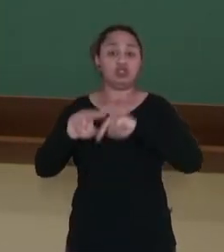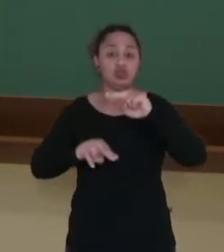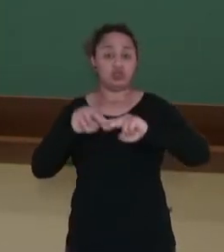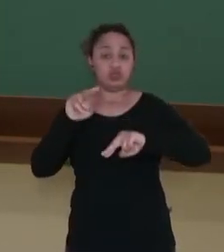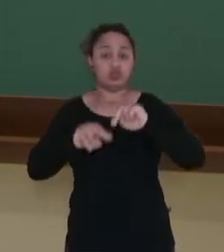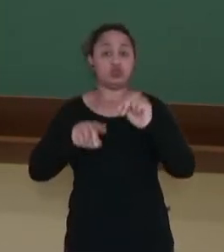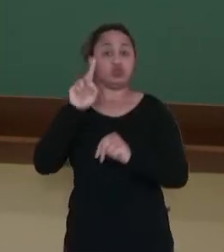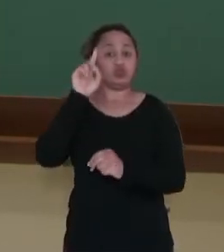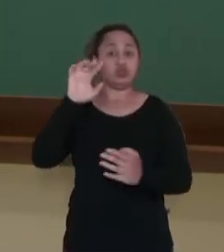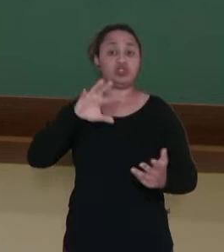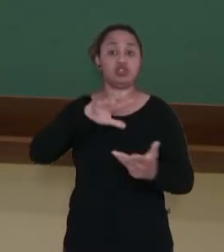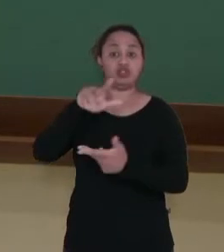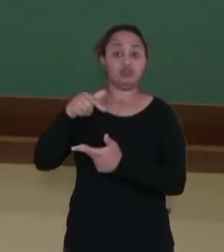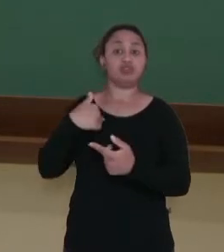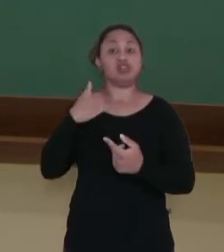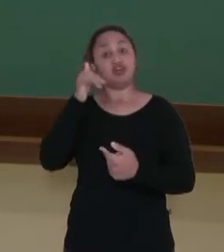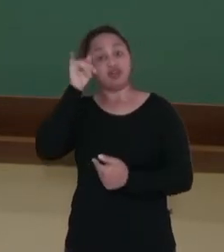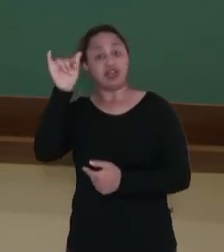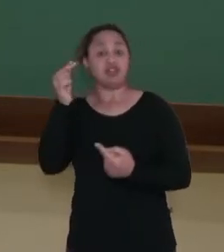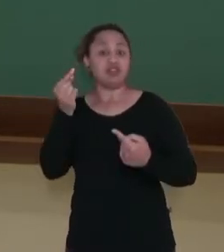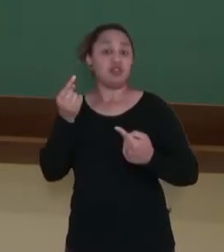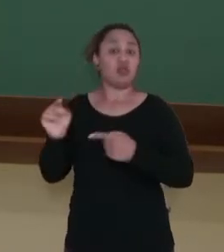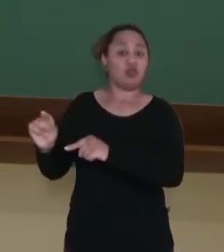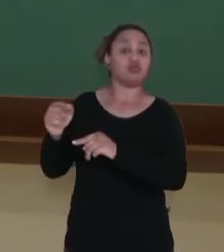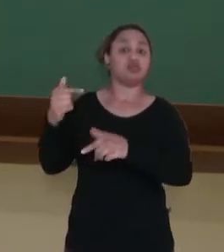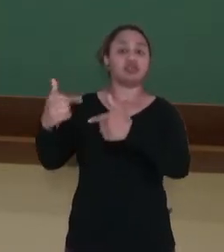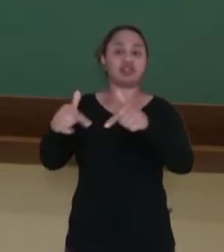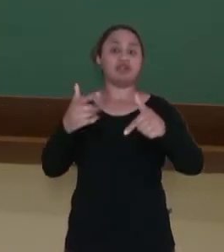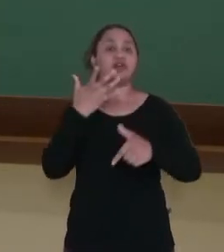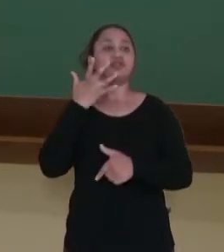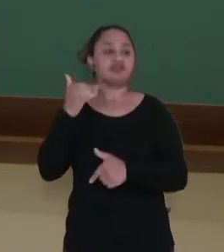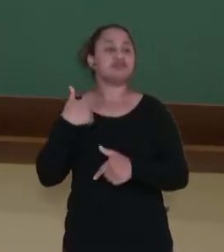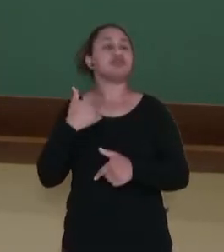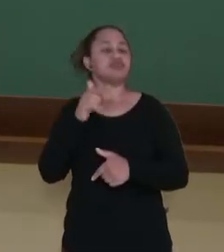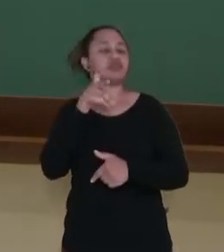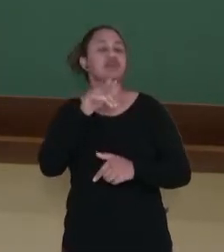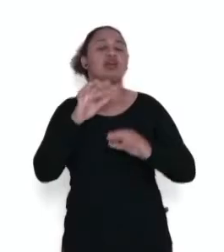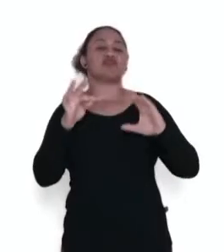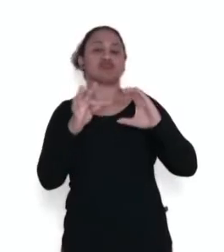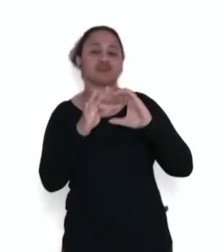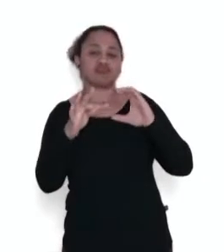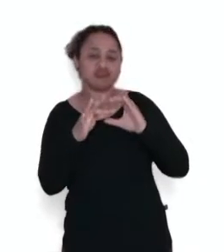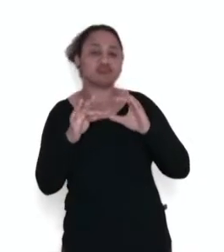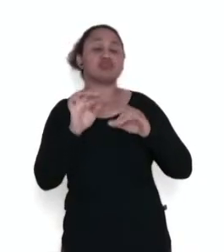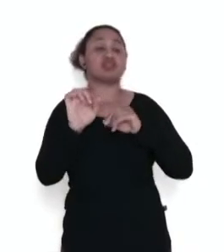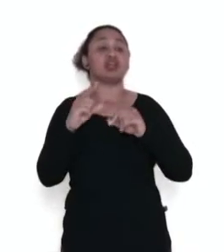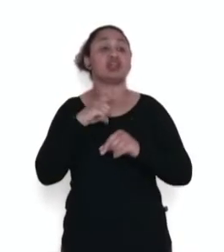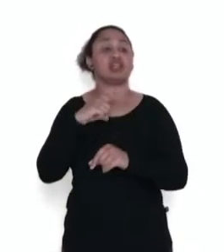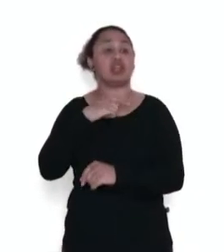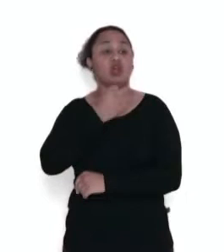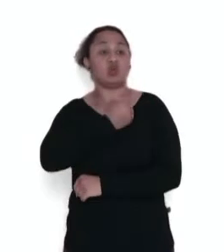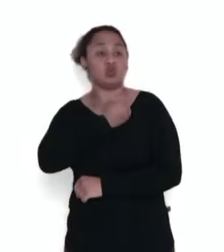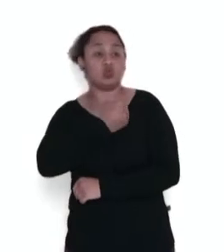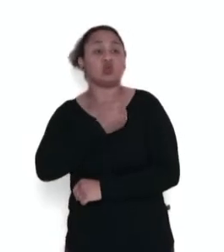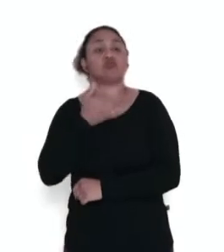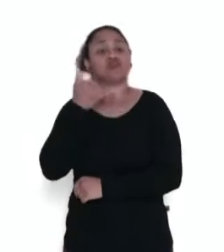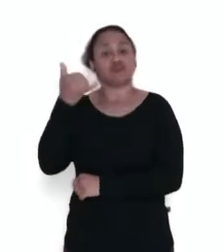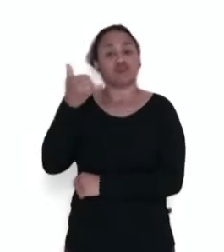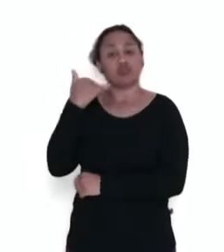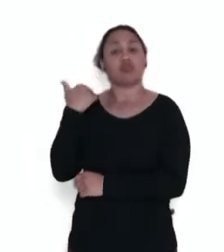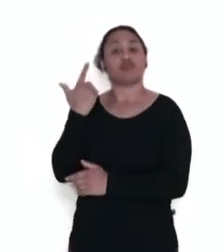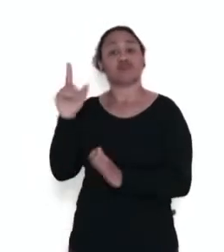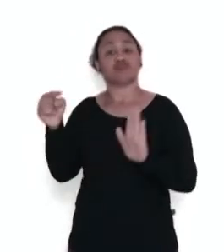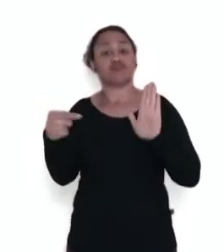do Trabalho Infantil. Procure o Conselho Tutelar. Aqui nós temos os números ali para